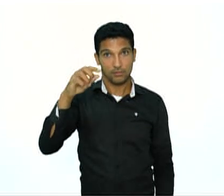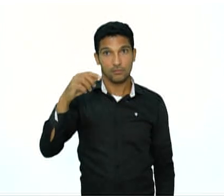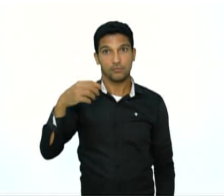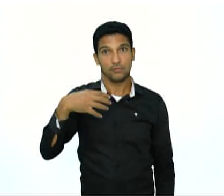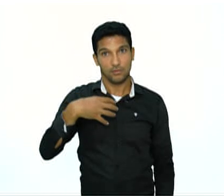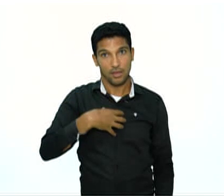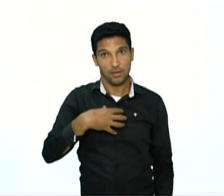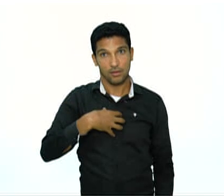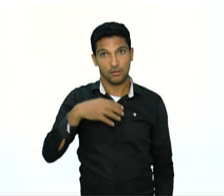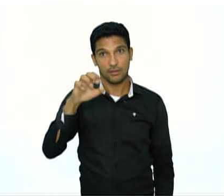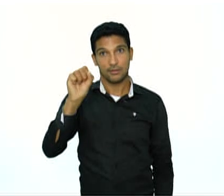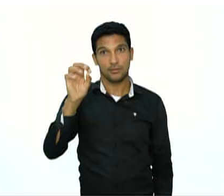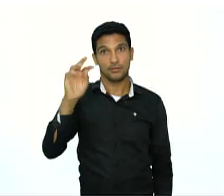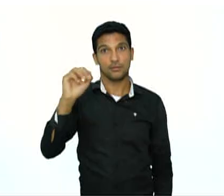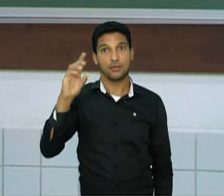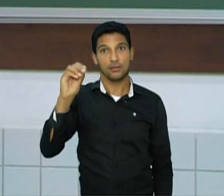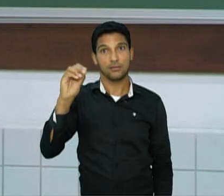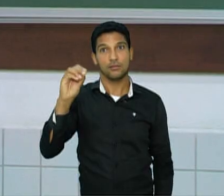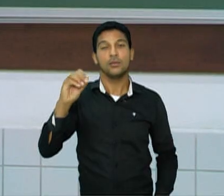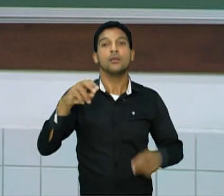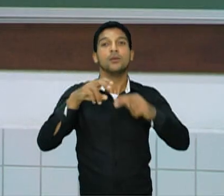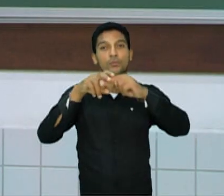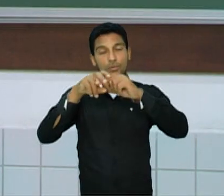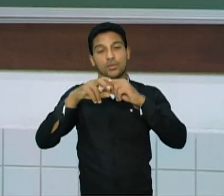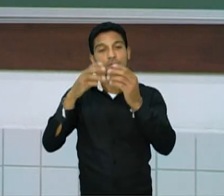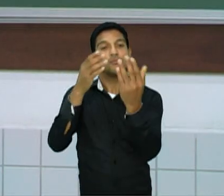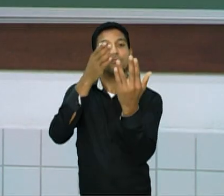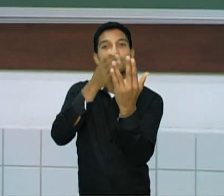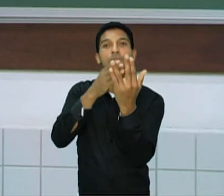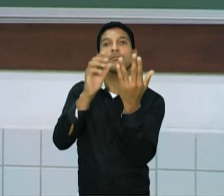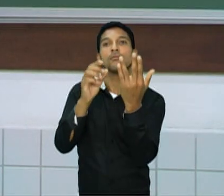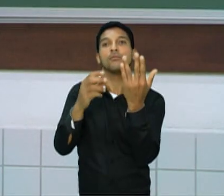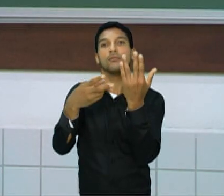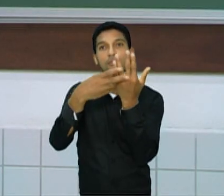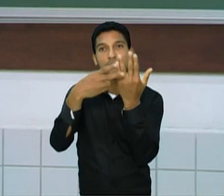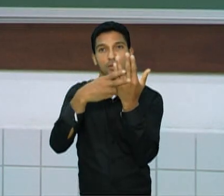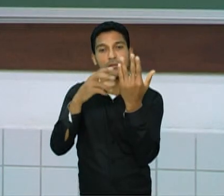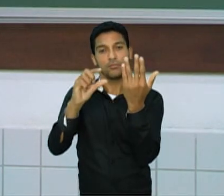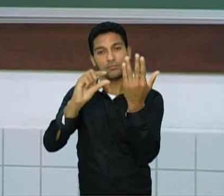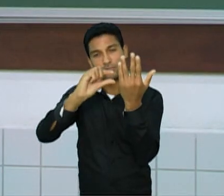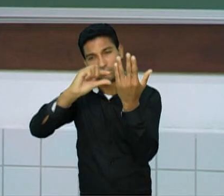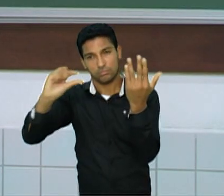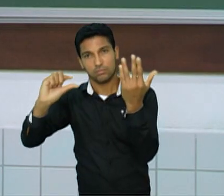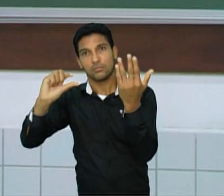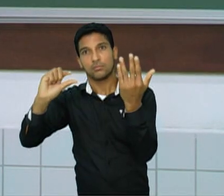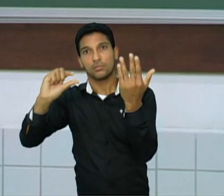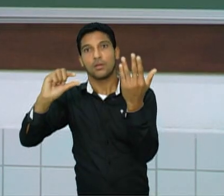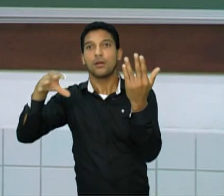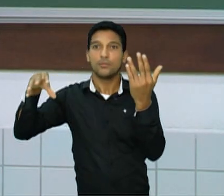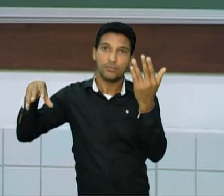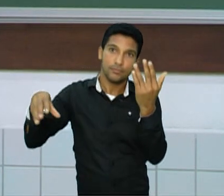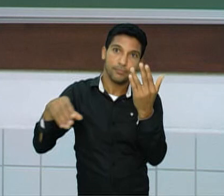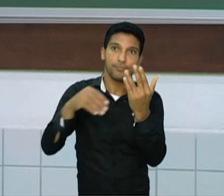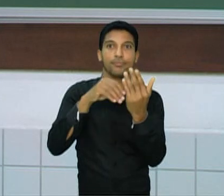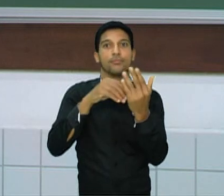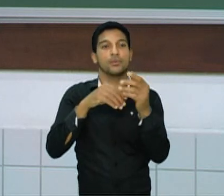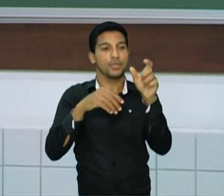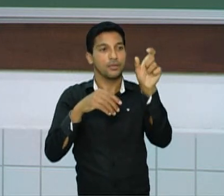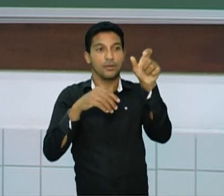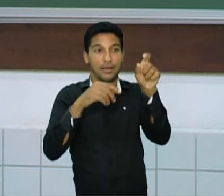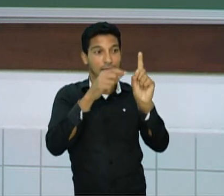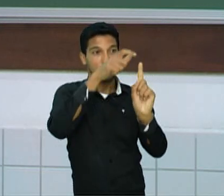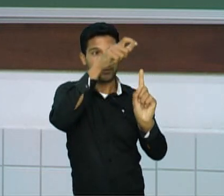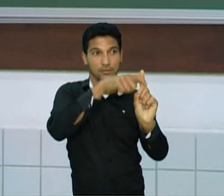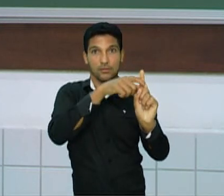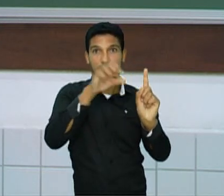sujeito, ou seja, uma atribuição ao sujeito, tá? Agora aqui nós vamos ter um exercício muito